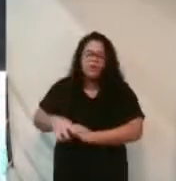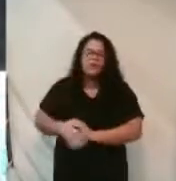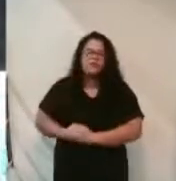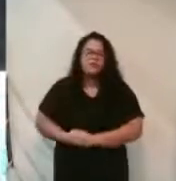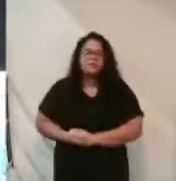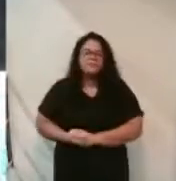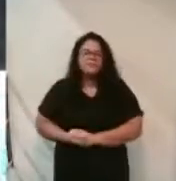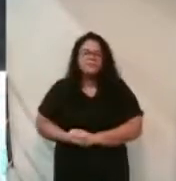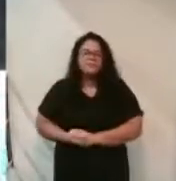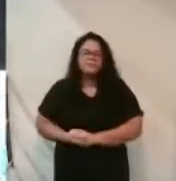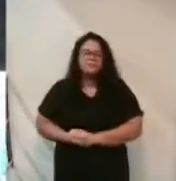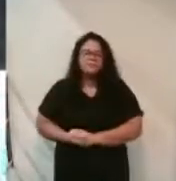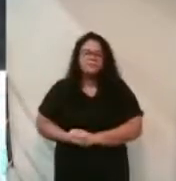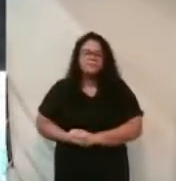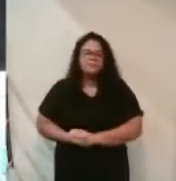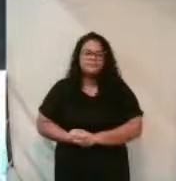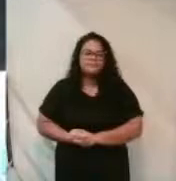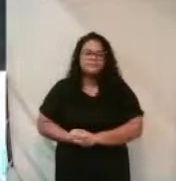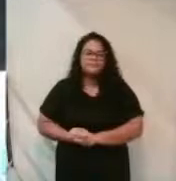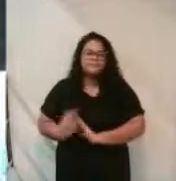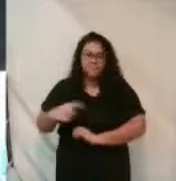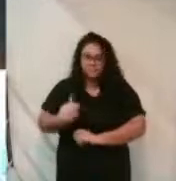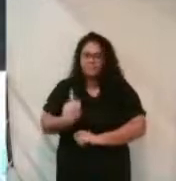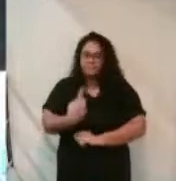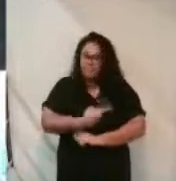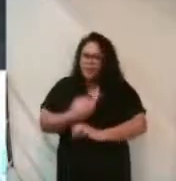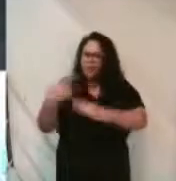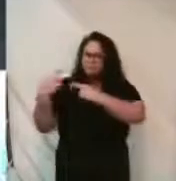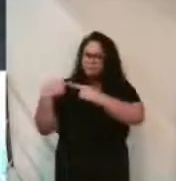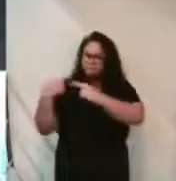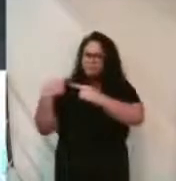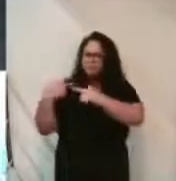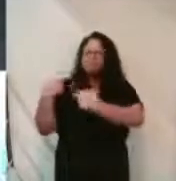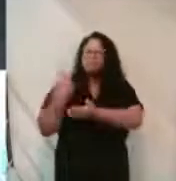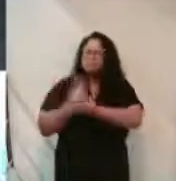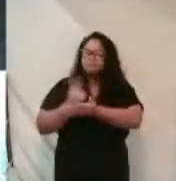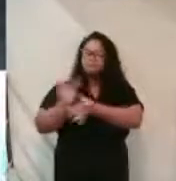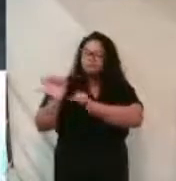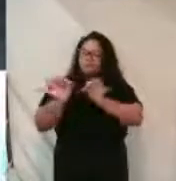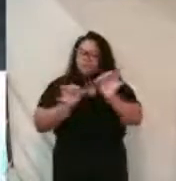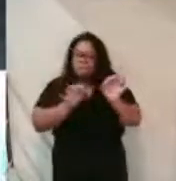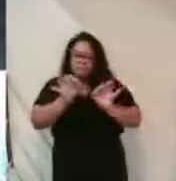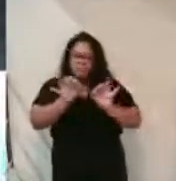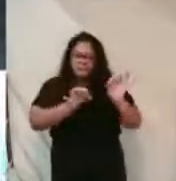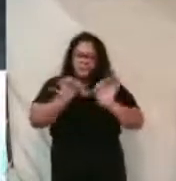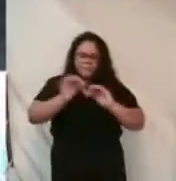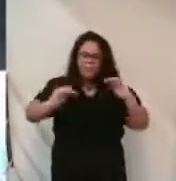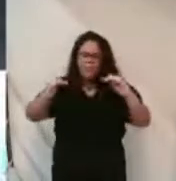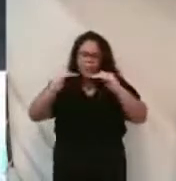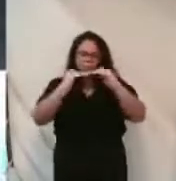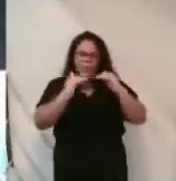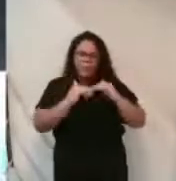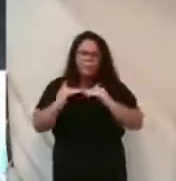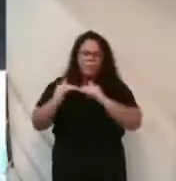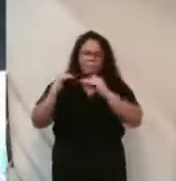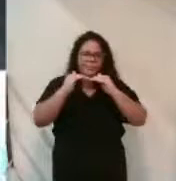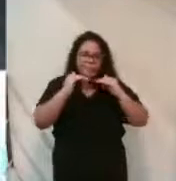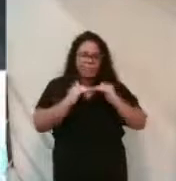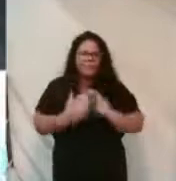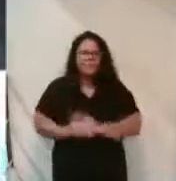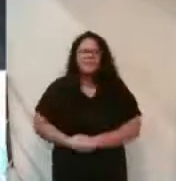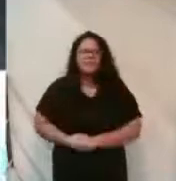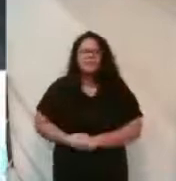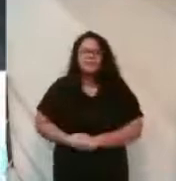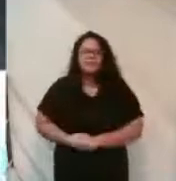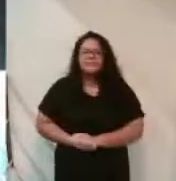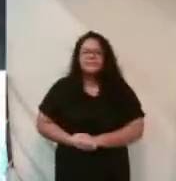dos resíduos sólidos. Nós temos uma função de articular, de impulsionar, de consorciar. E o governo do